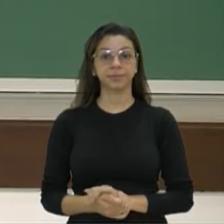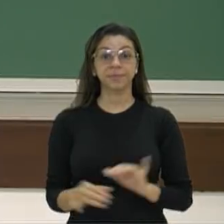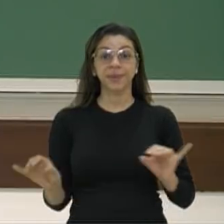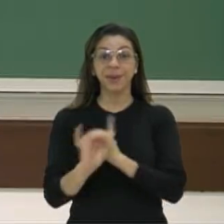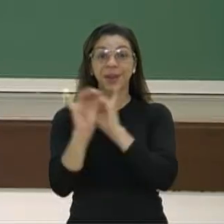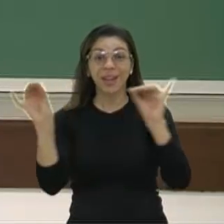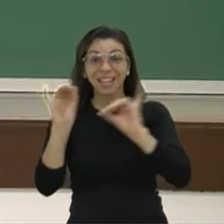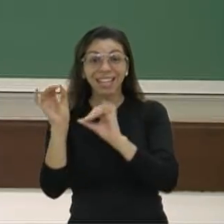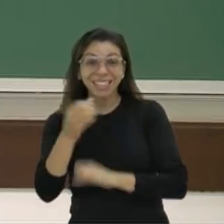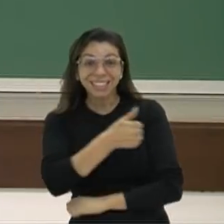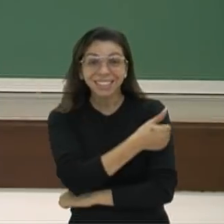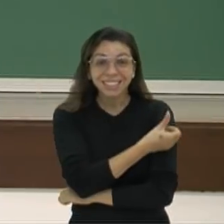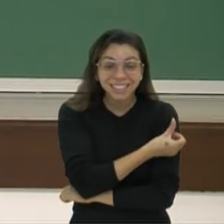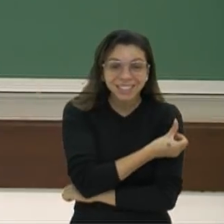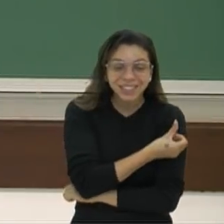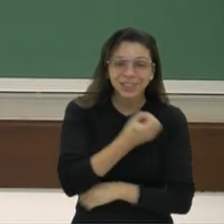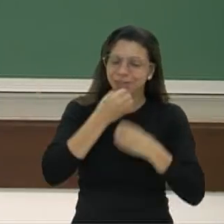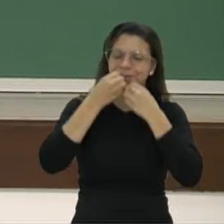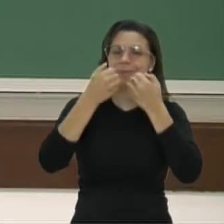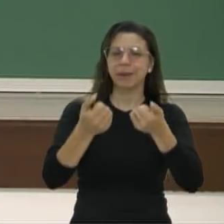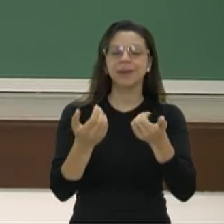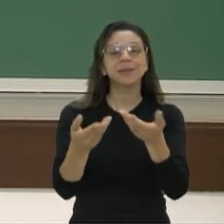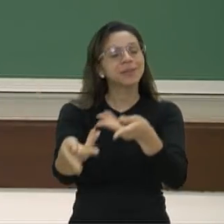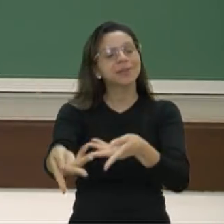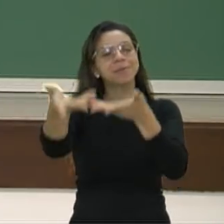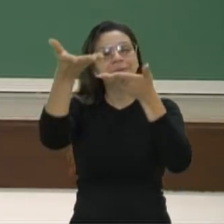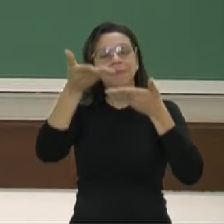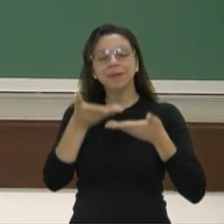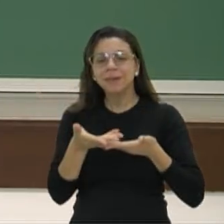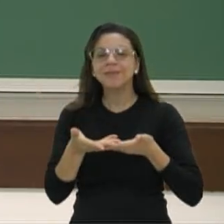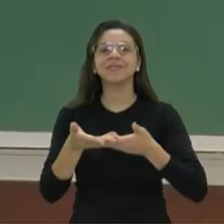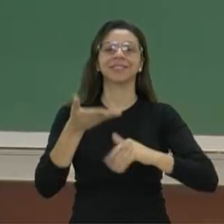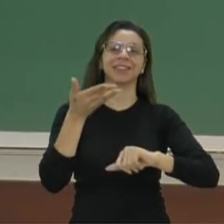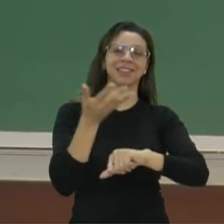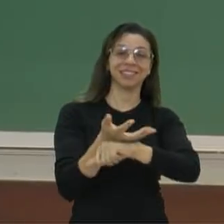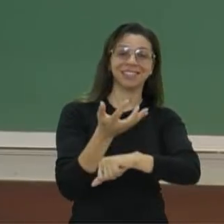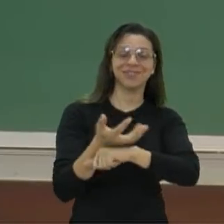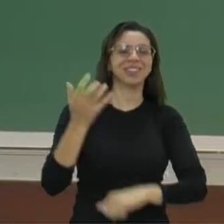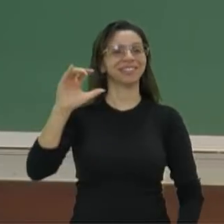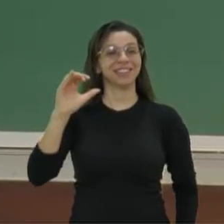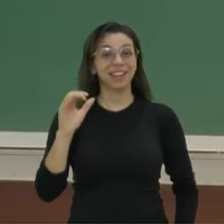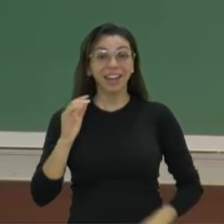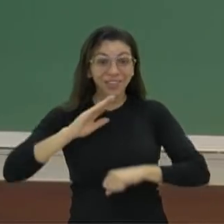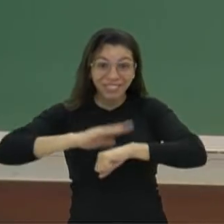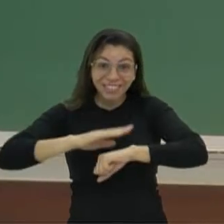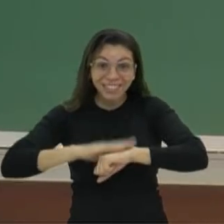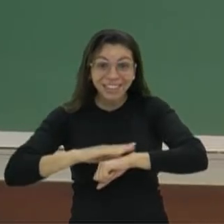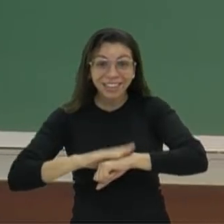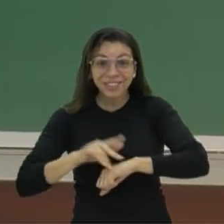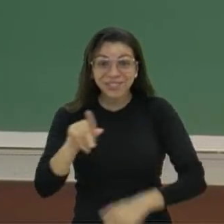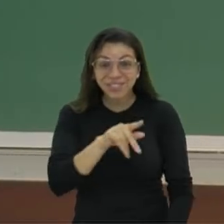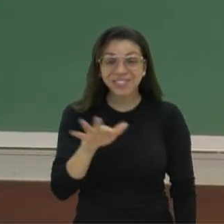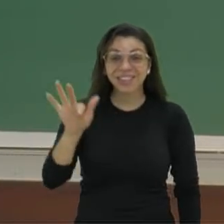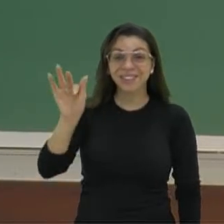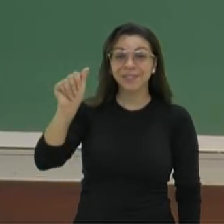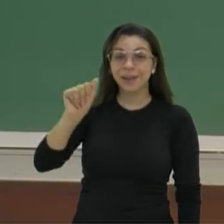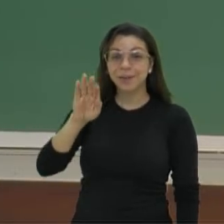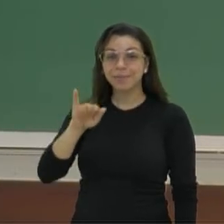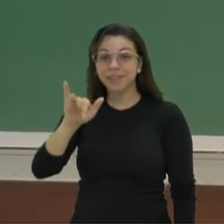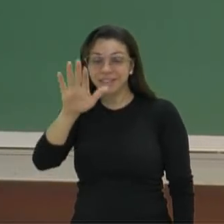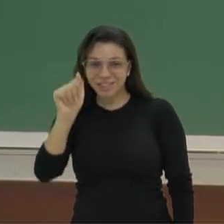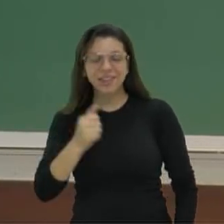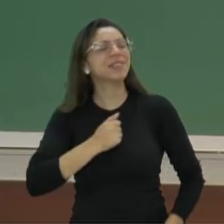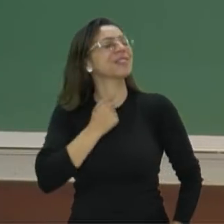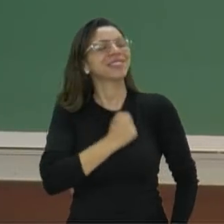Olá, sexto ano, tudo bom com vocês? Sejam bem-vindos a mais uma aula de ciências. É comigo, é com o professor Fabiano. Vocês estavam com saudades?